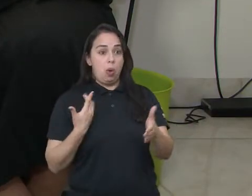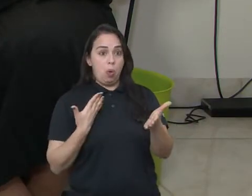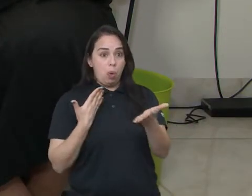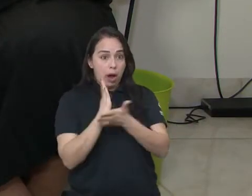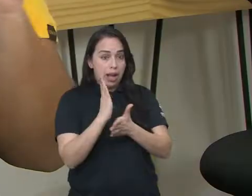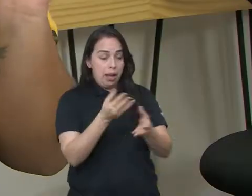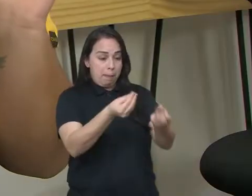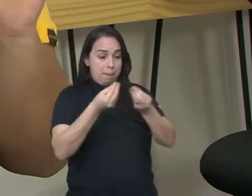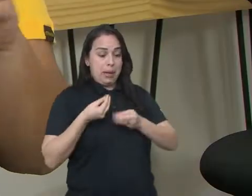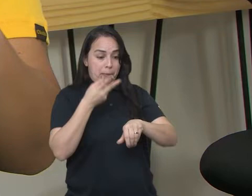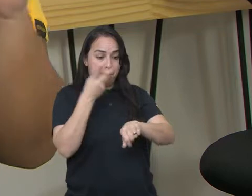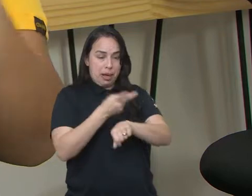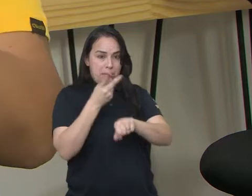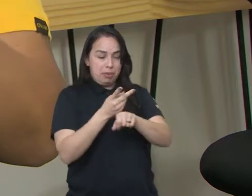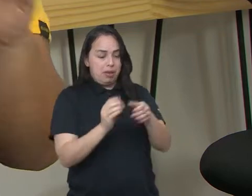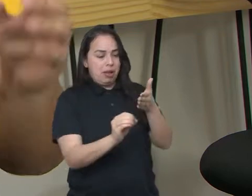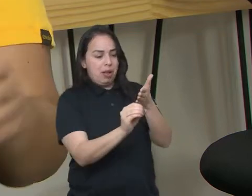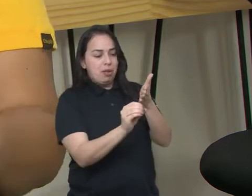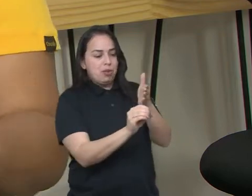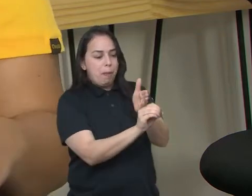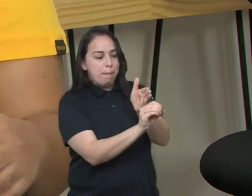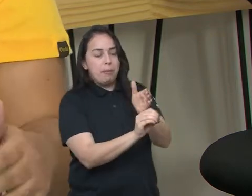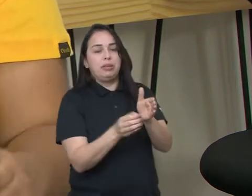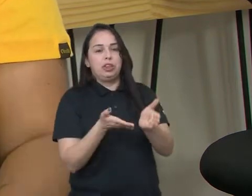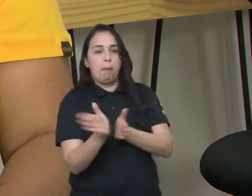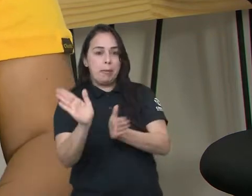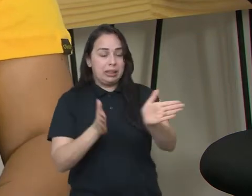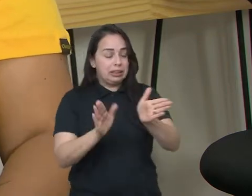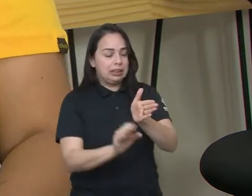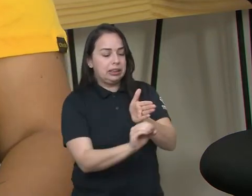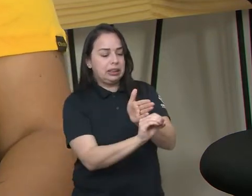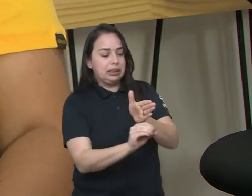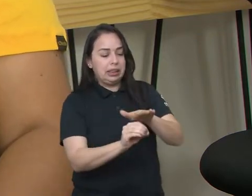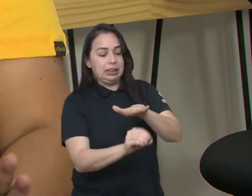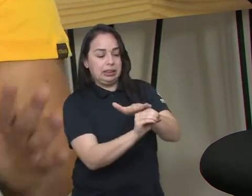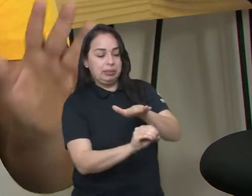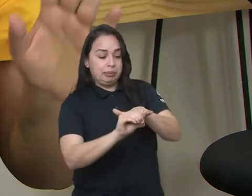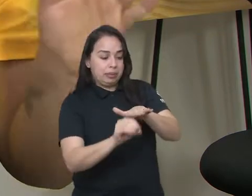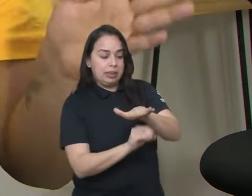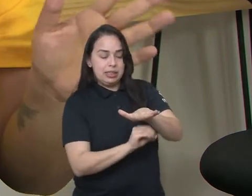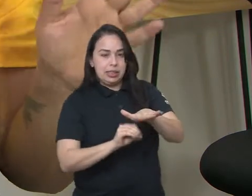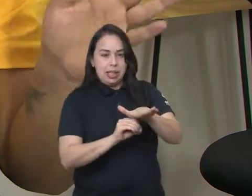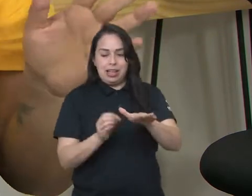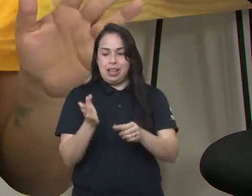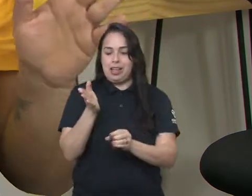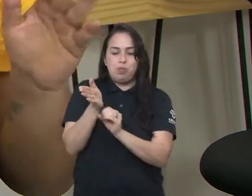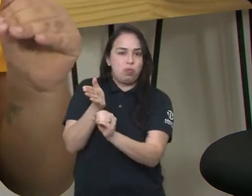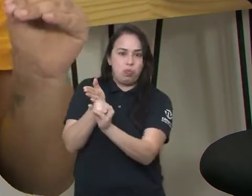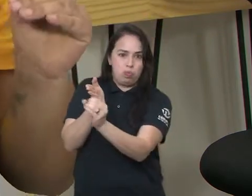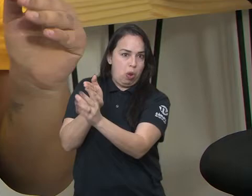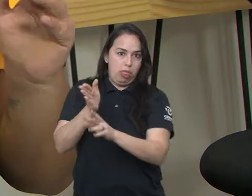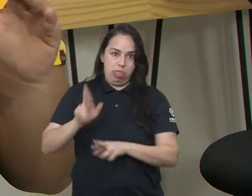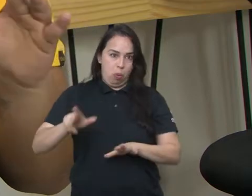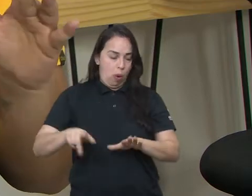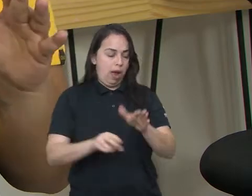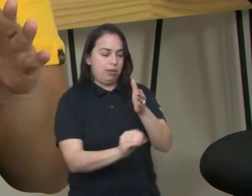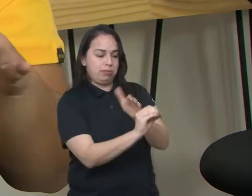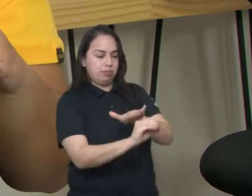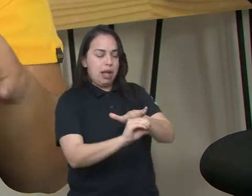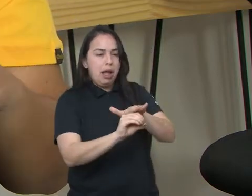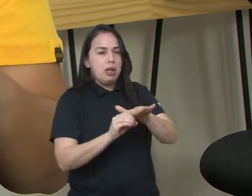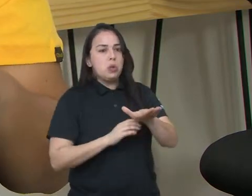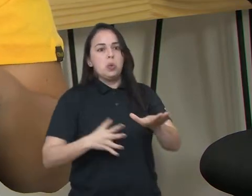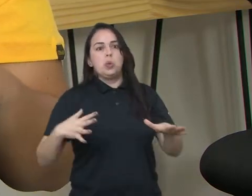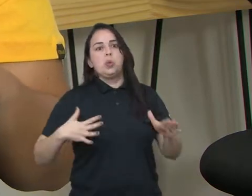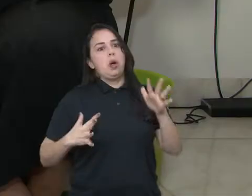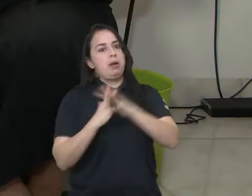não o inline, aqueles que são separados. E aí eu lembro que aquilo foi tipo o auge da minha carreira ali da